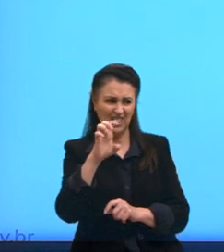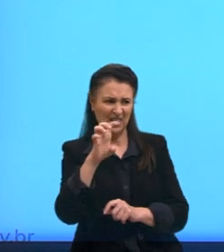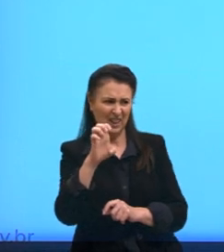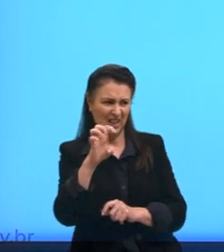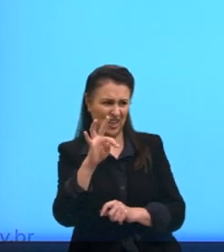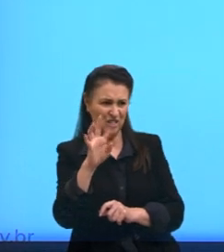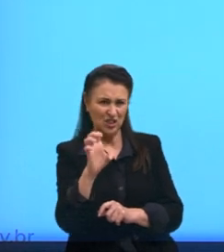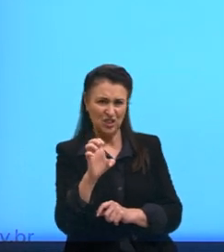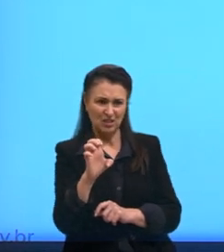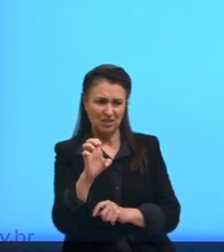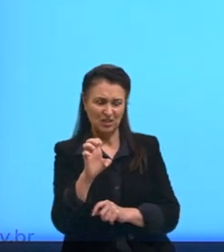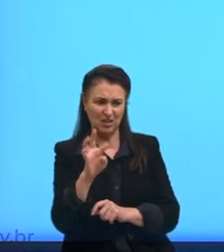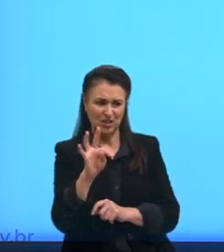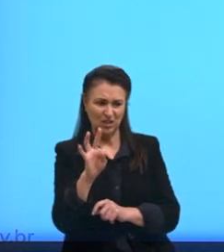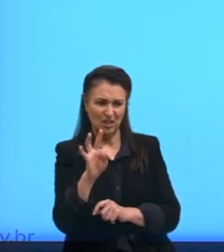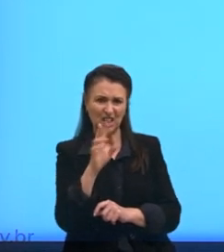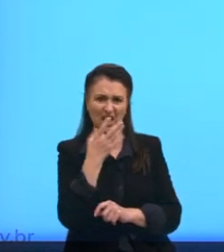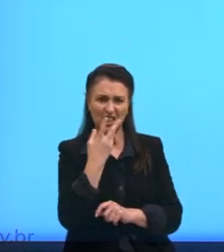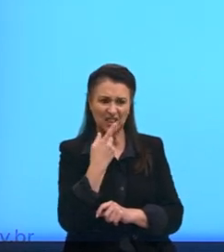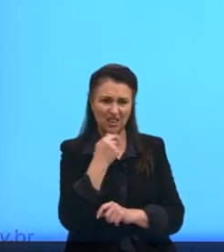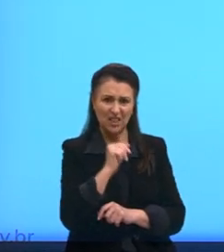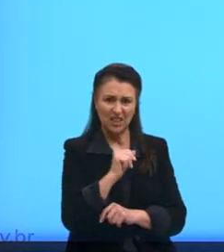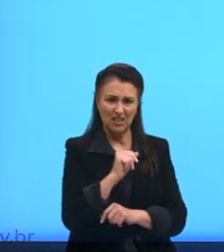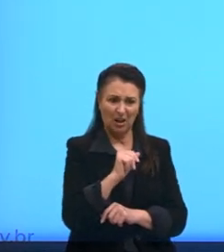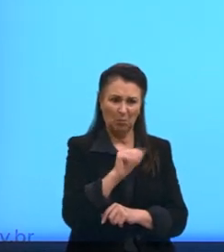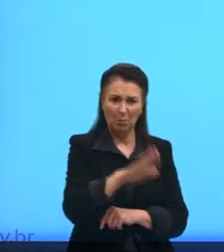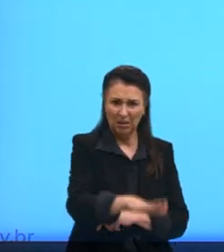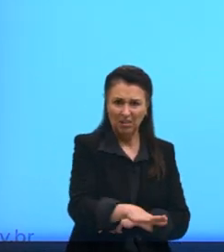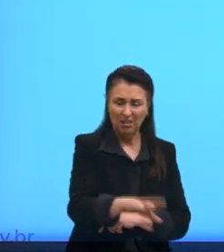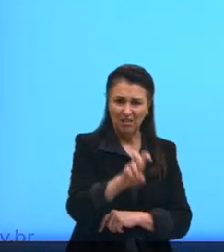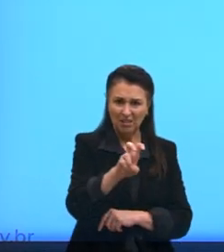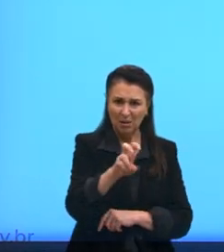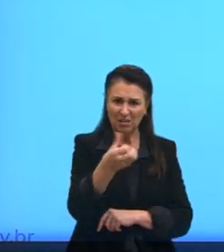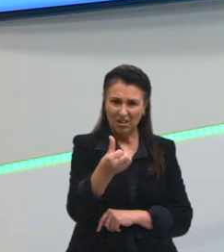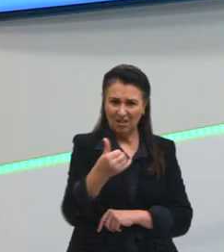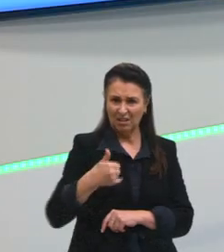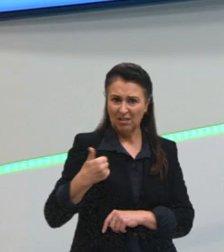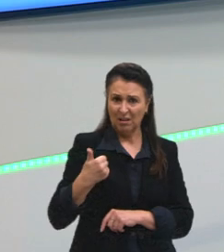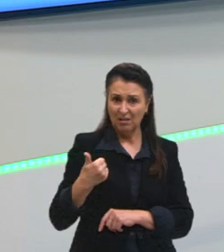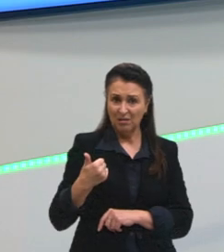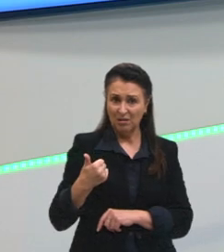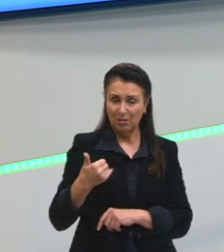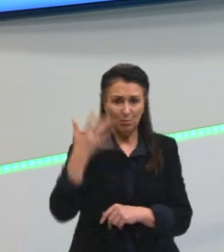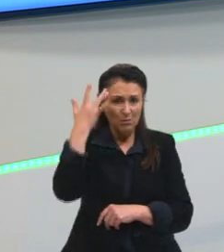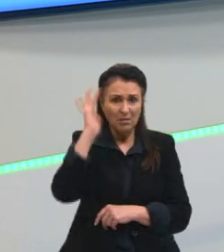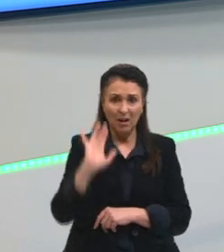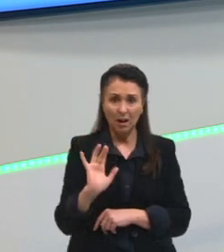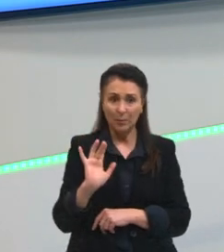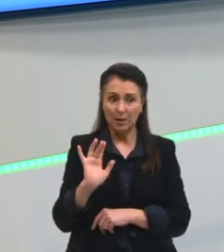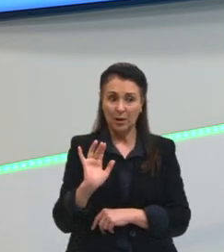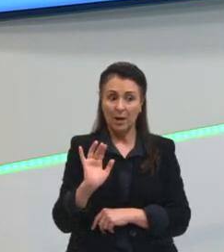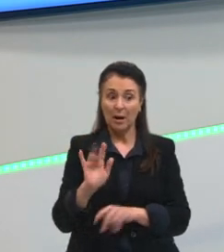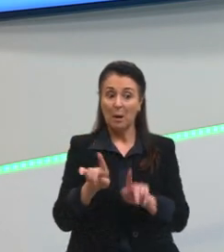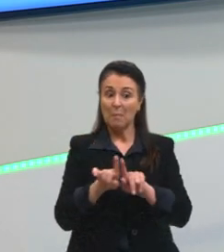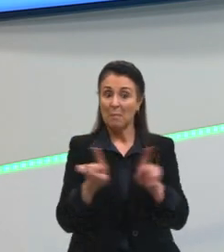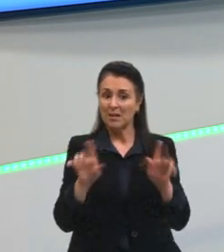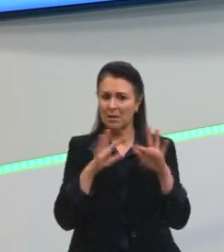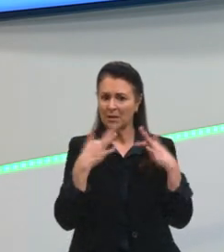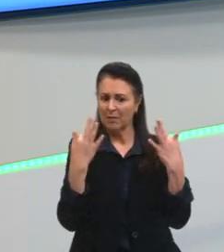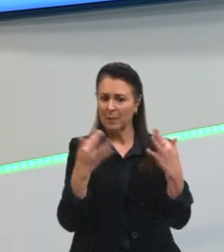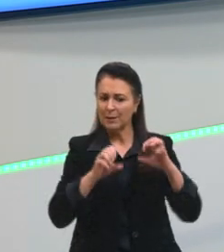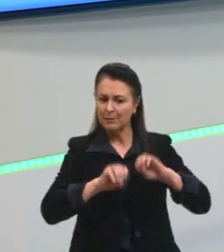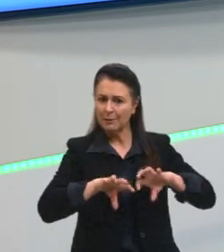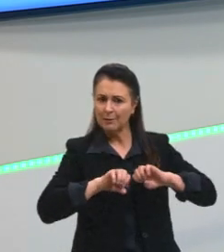o anos certamente ela não vai entender a não ser que a família cultura culturalmente diga né